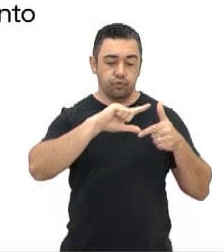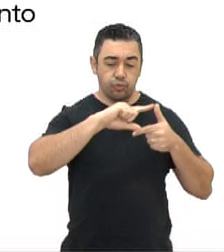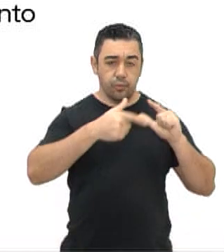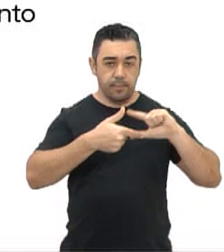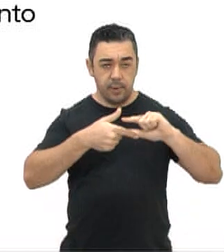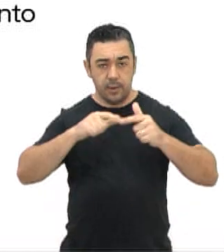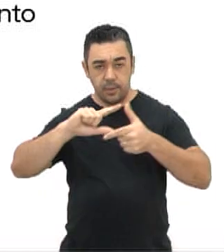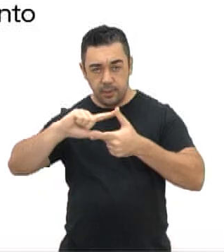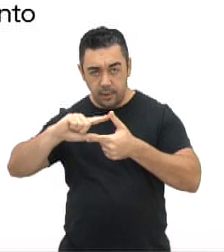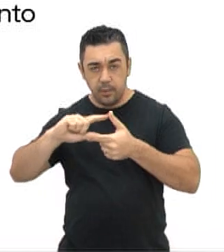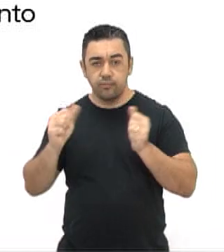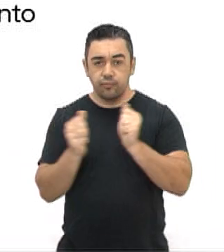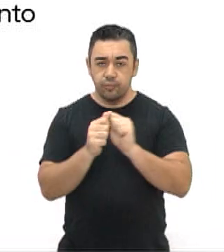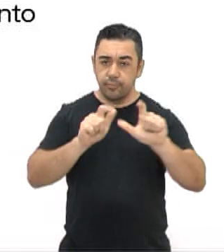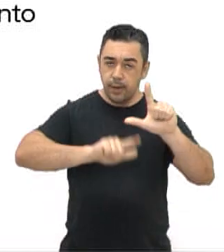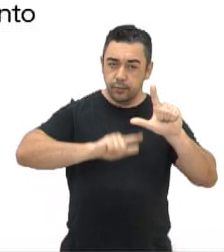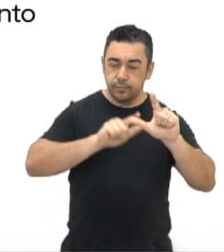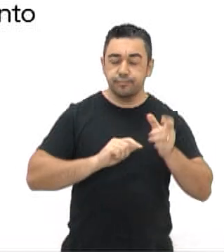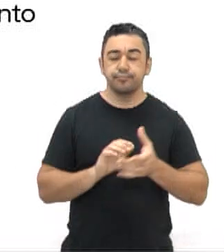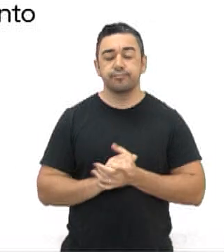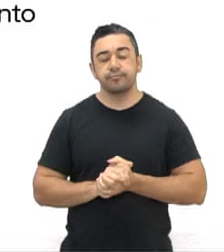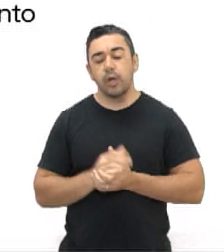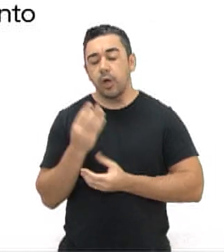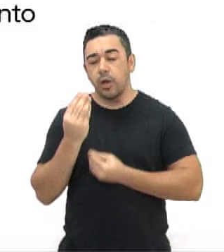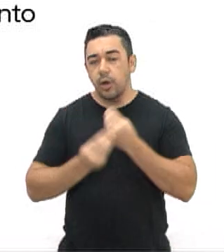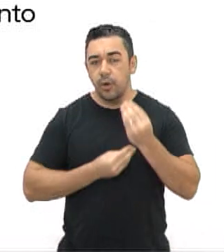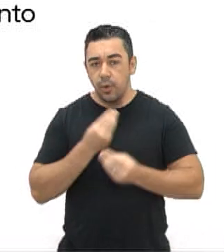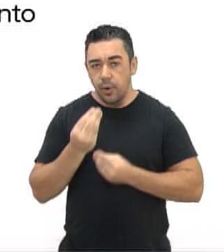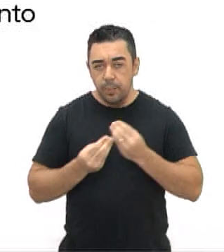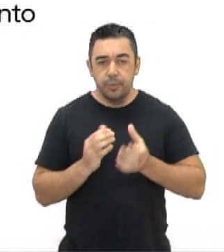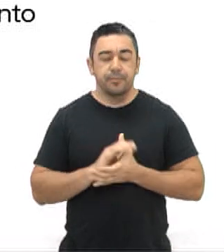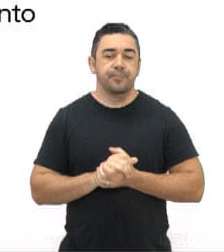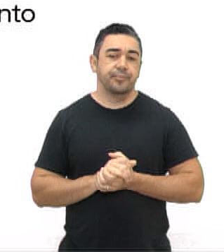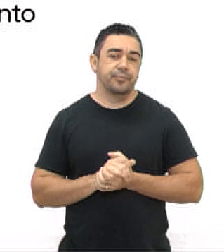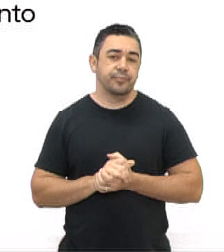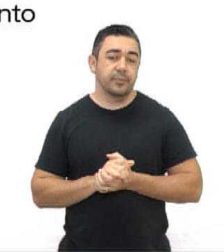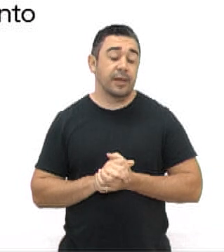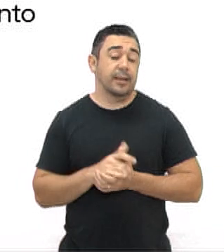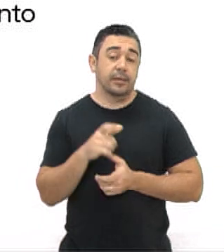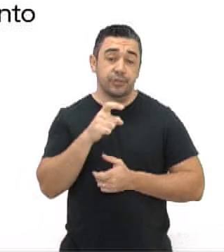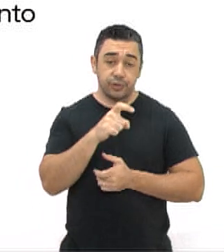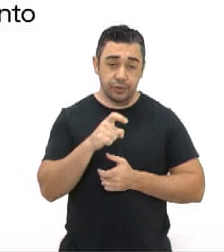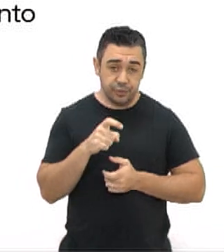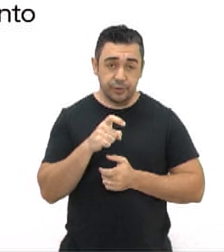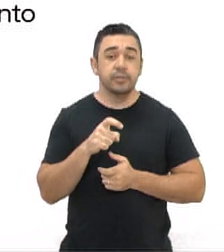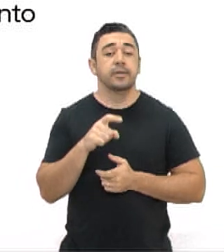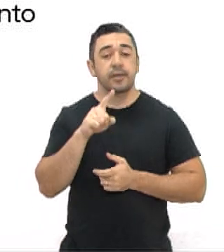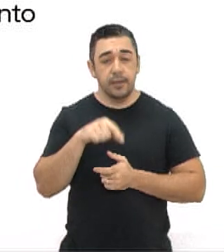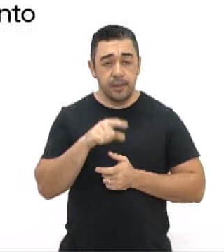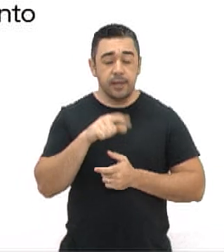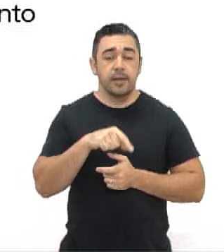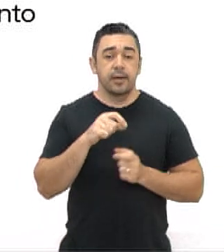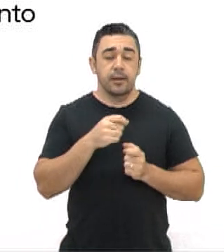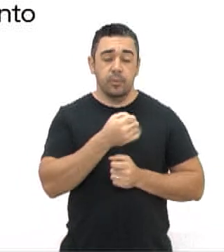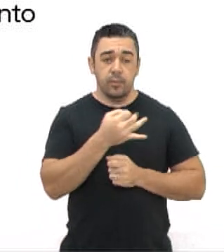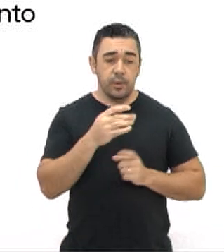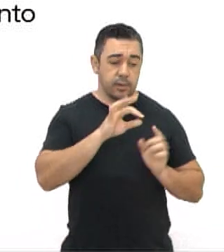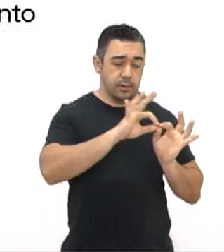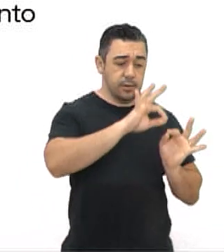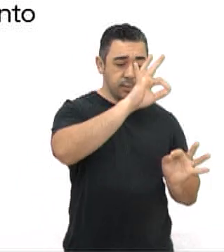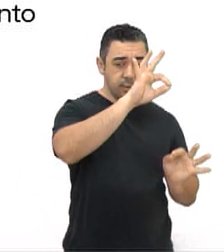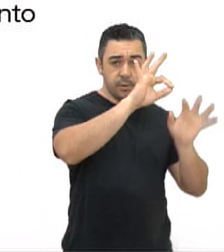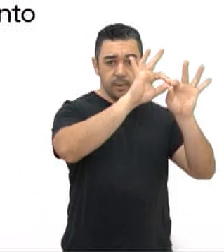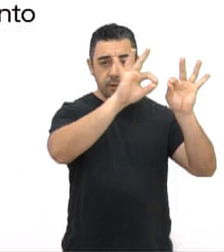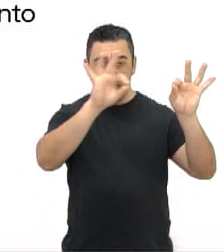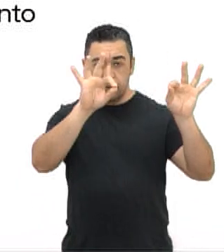das maneiras é representar a área de que forma? X é a medida da largura. Y, aqui